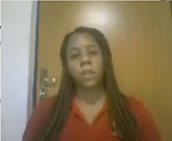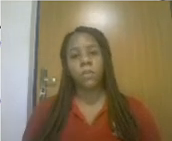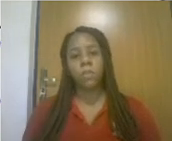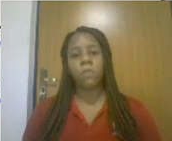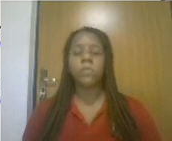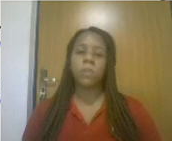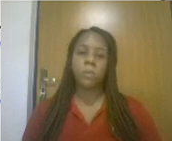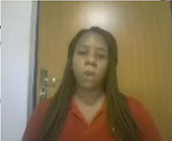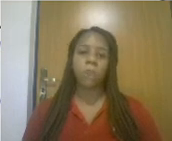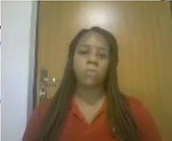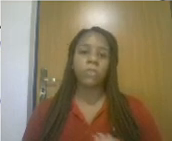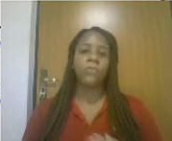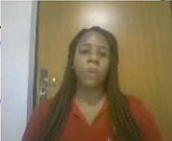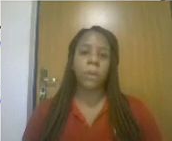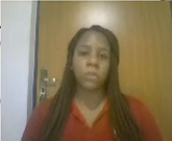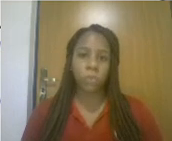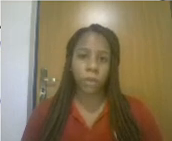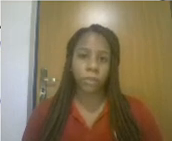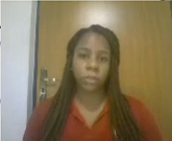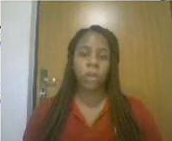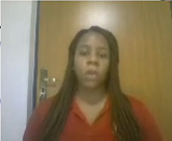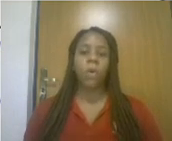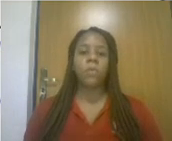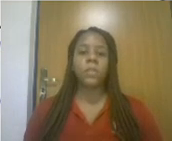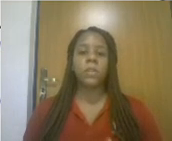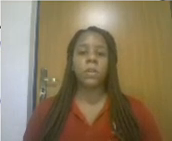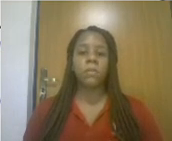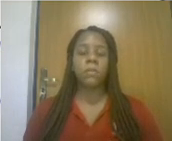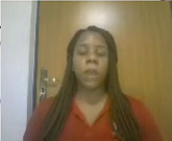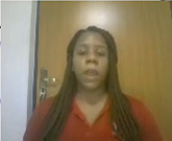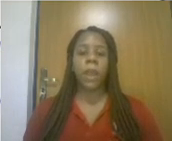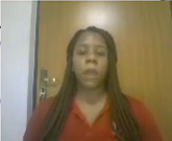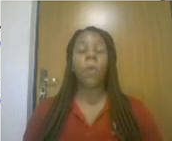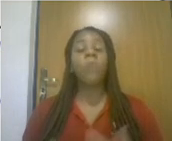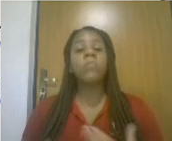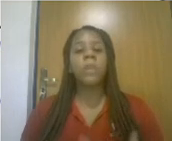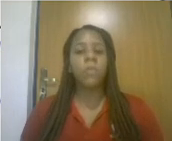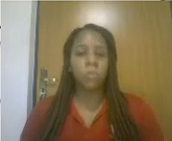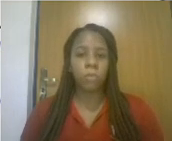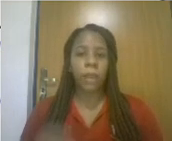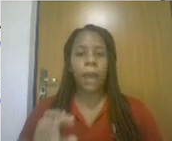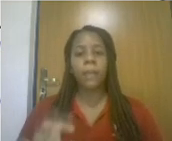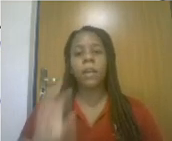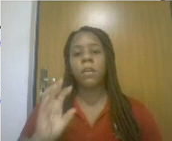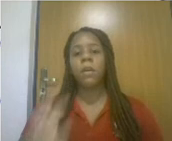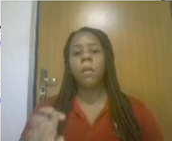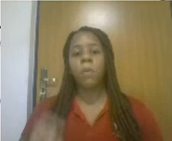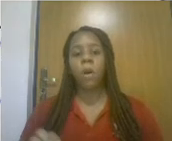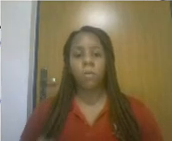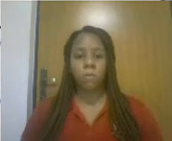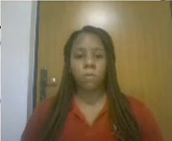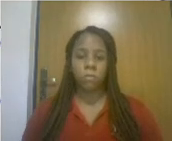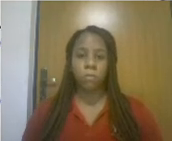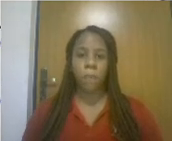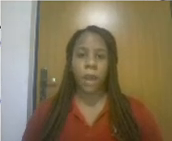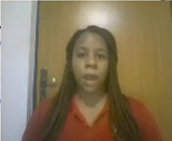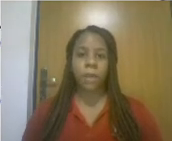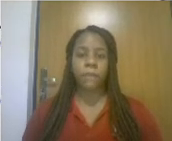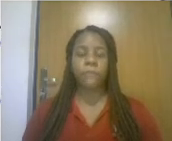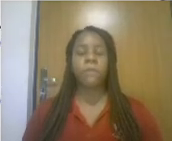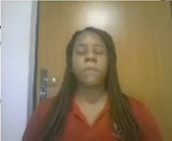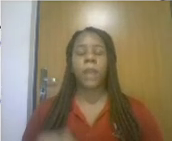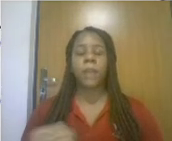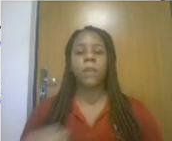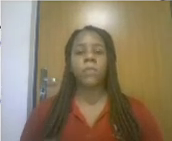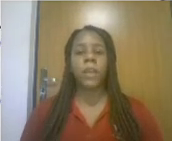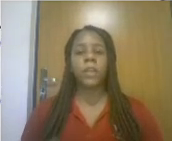você criou o seu bloco de informações, com o seu conteúdo. Cada bloco de